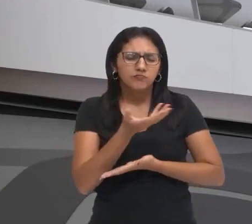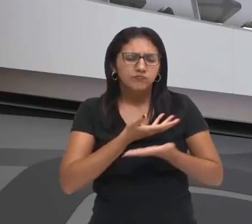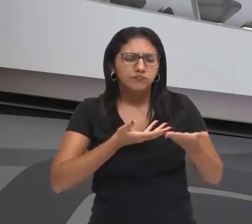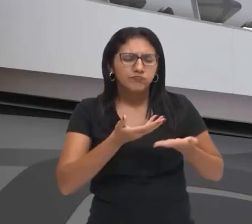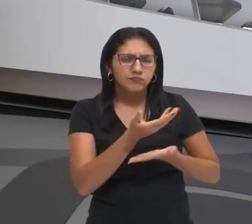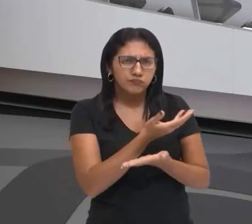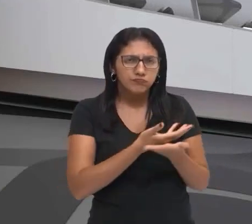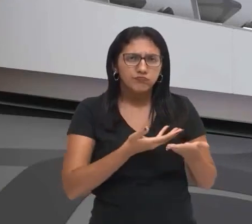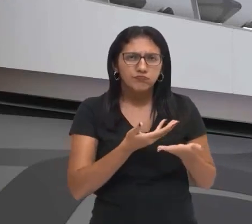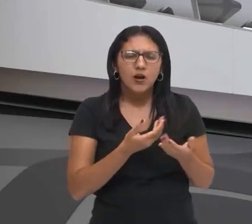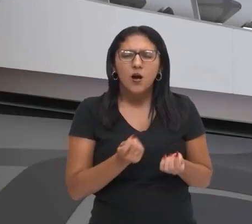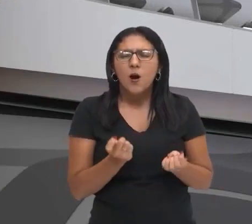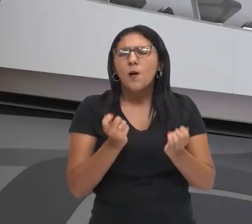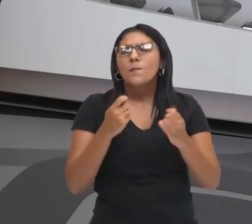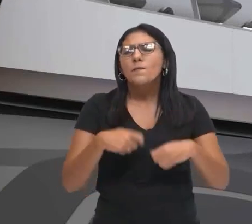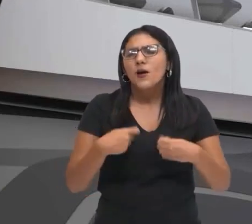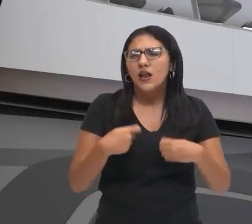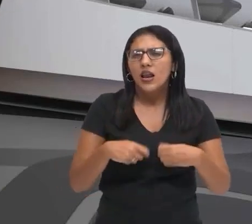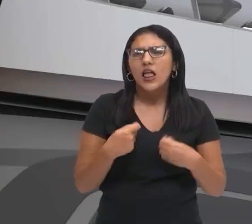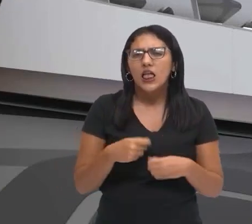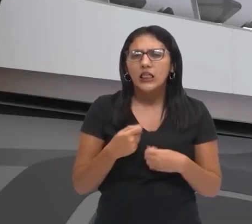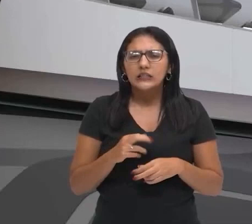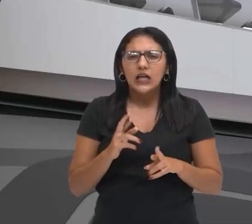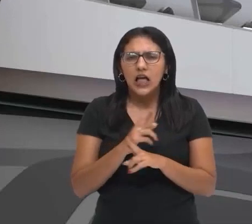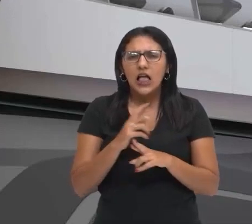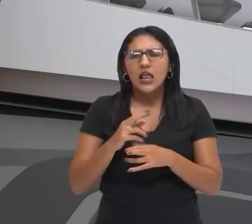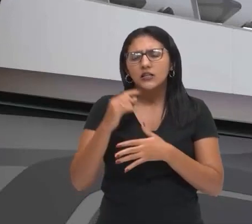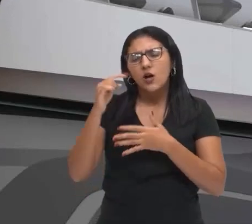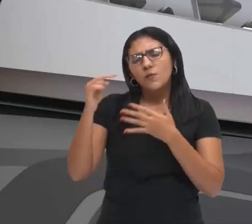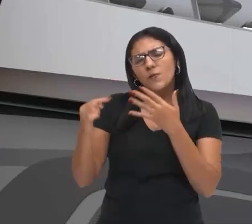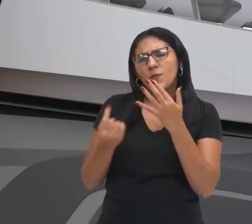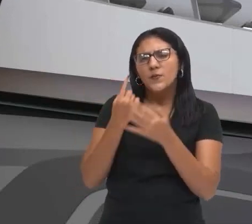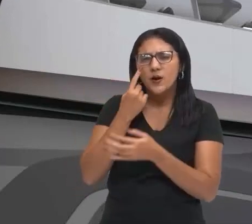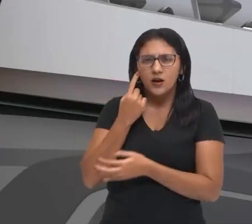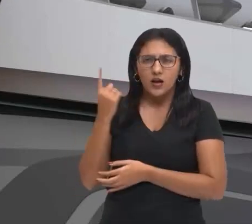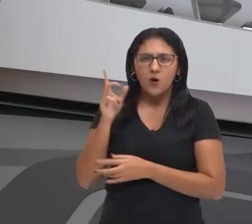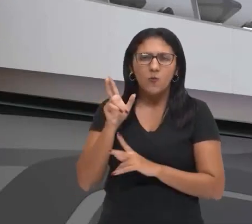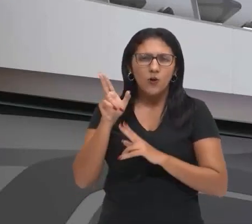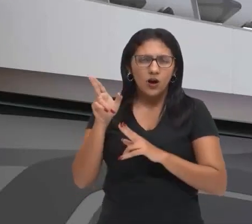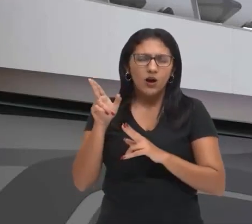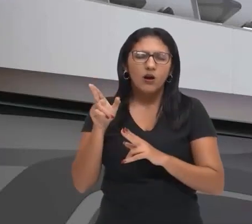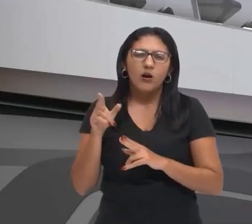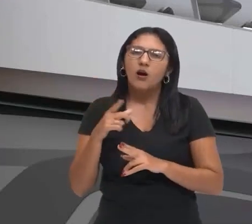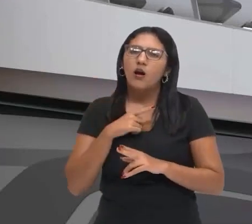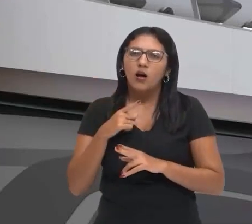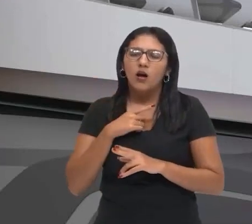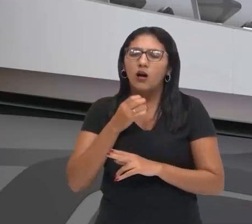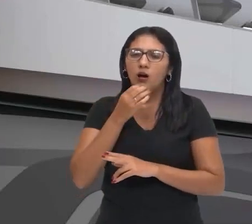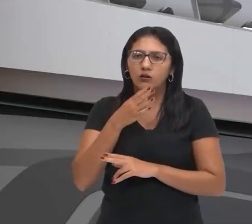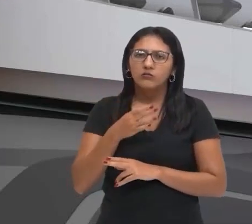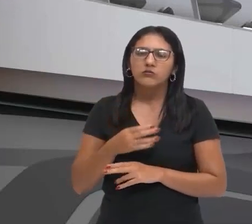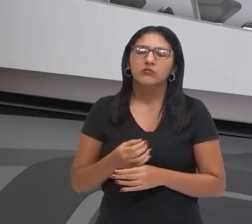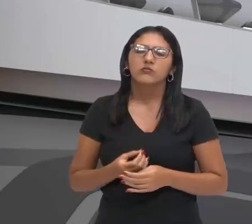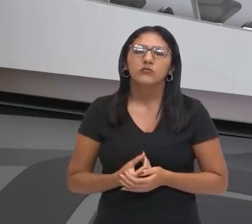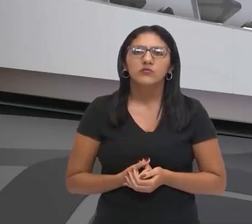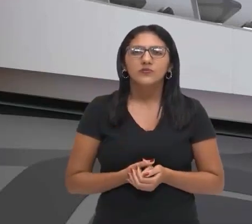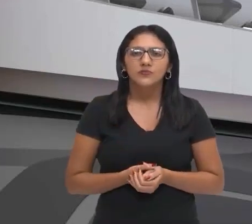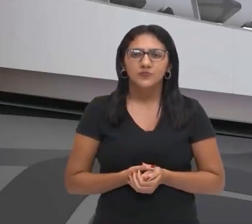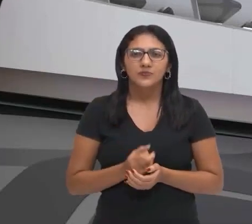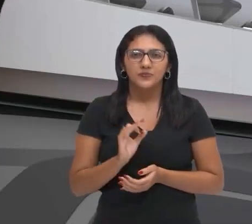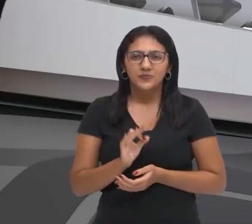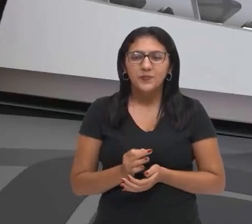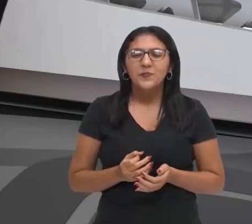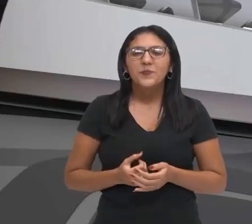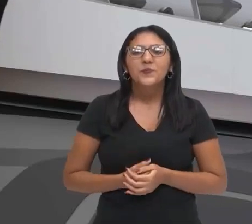ela precisa estar interligada com todos esses itens, tá? Para ela acontecer, que tenha sucesso,